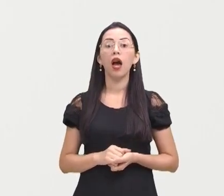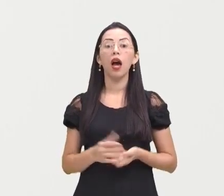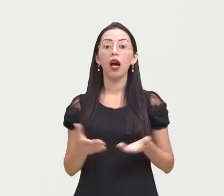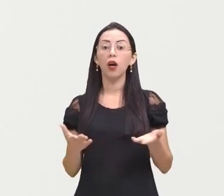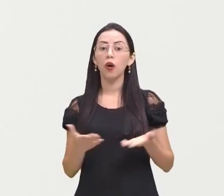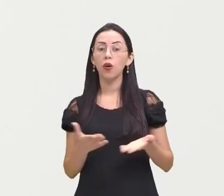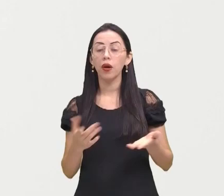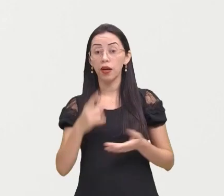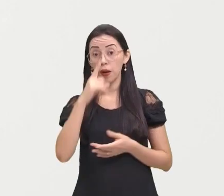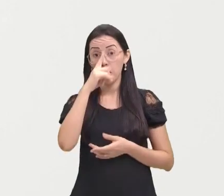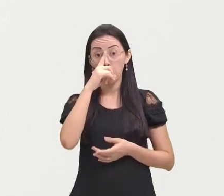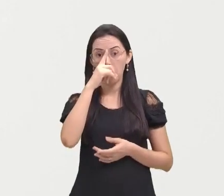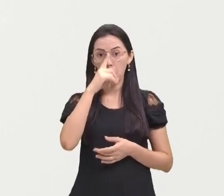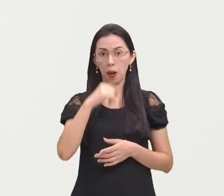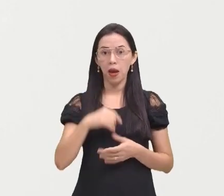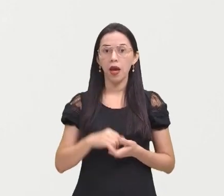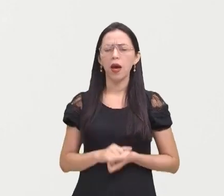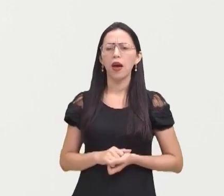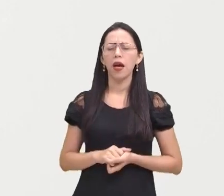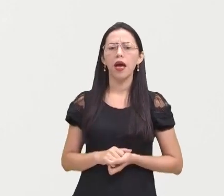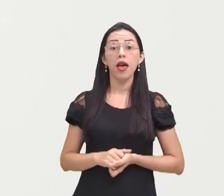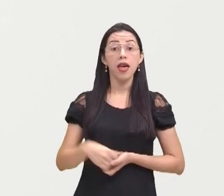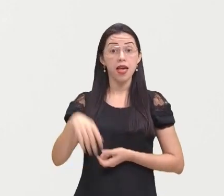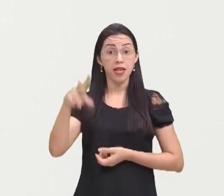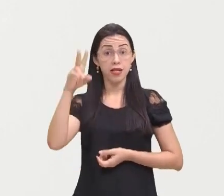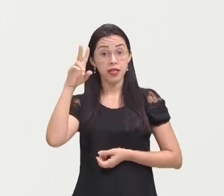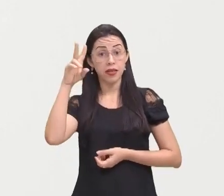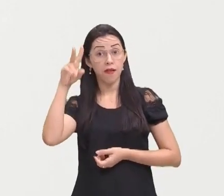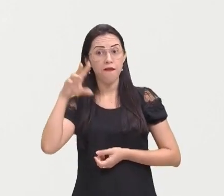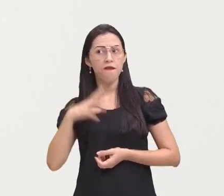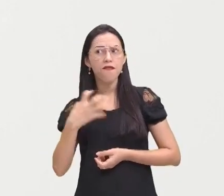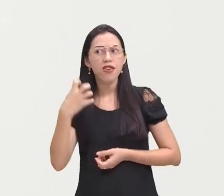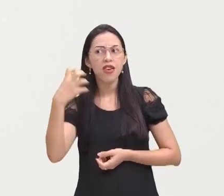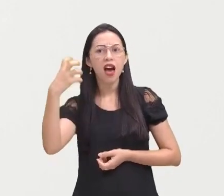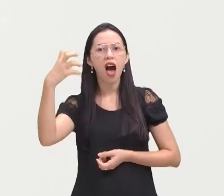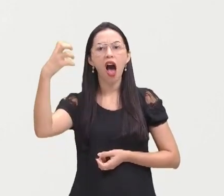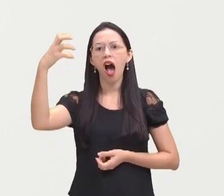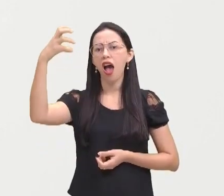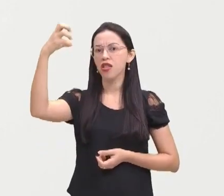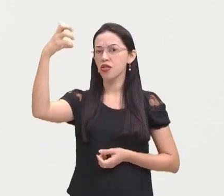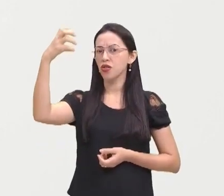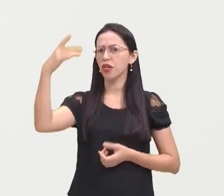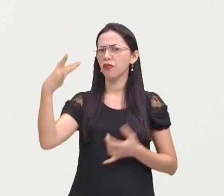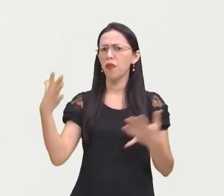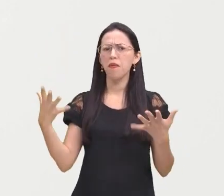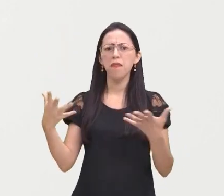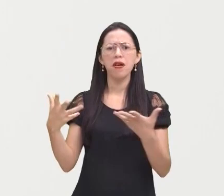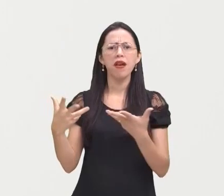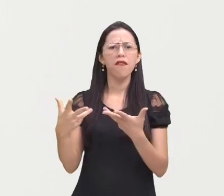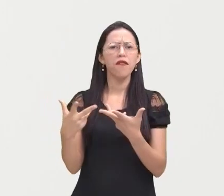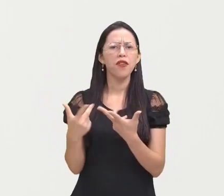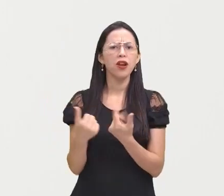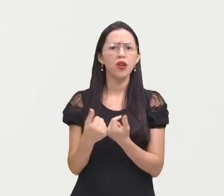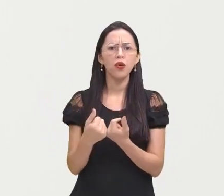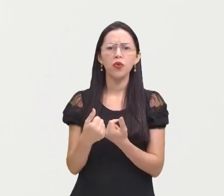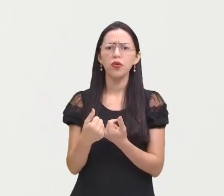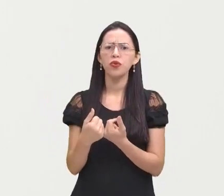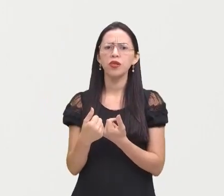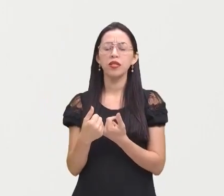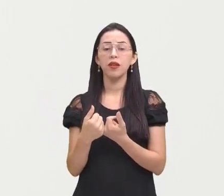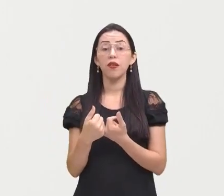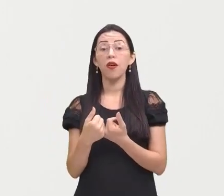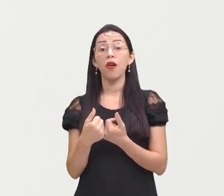parte inesquecível dessa viagem foi a noite que passamos no